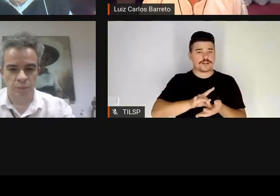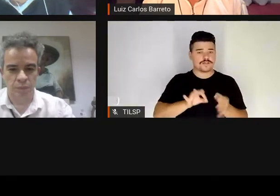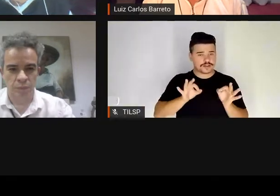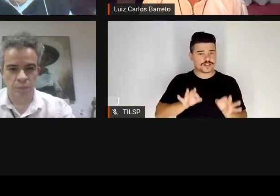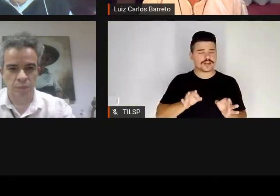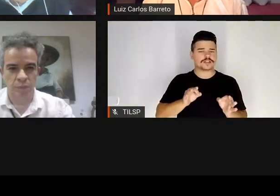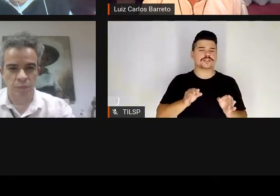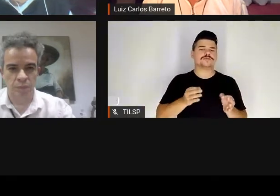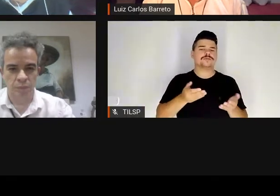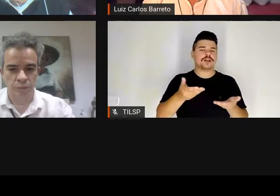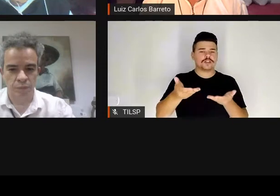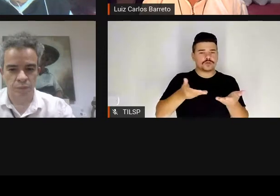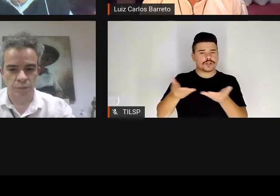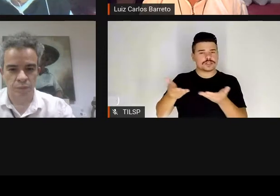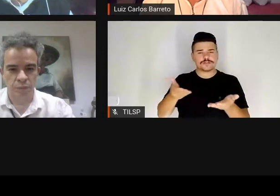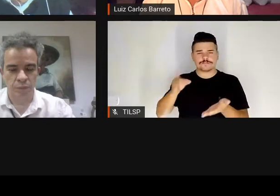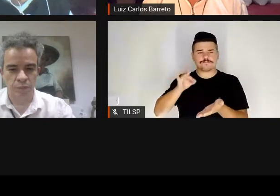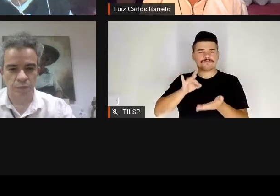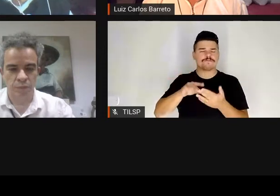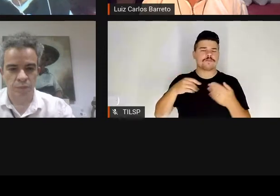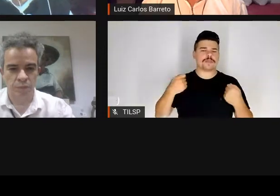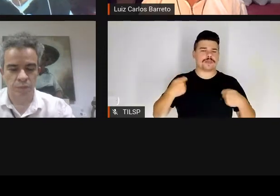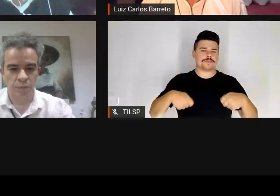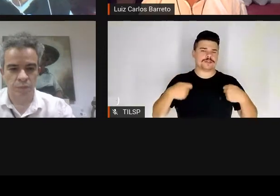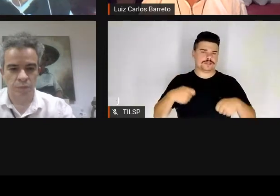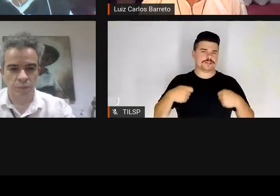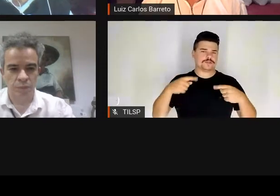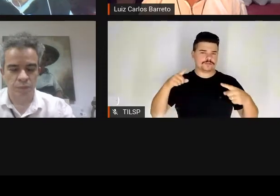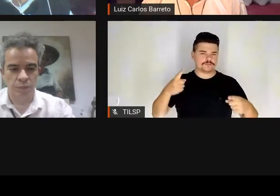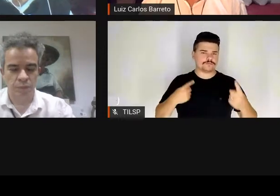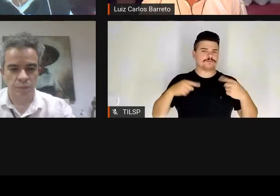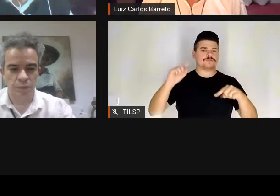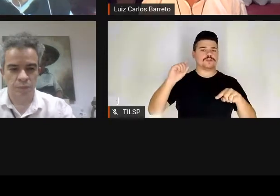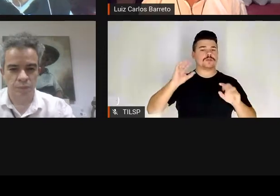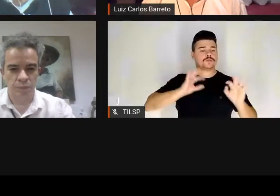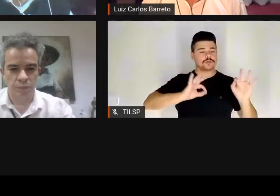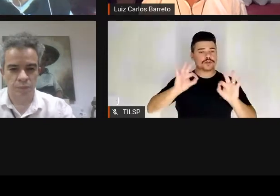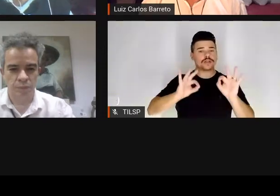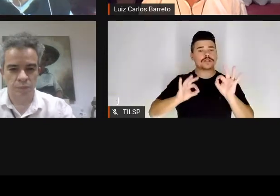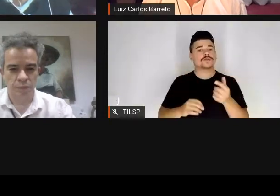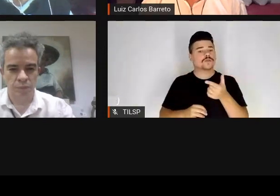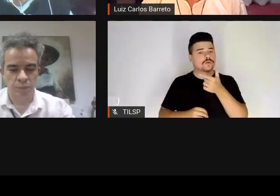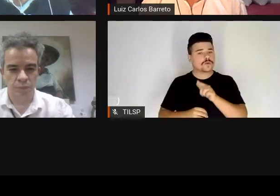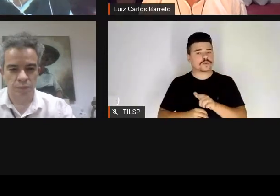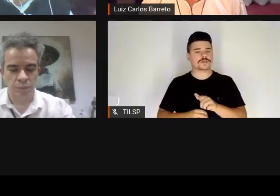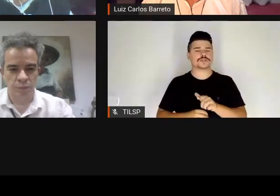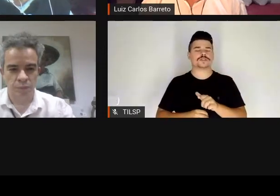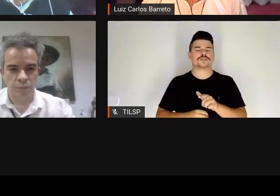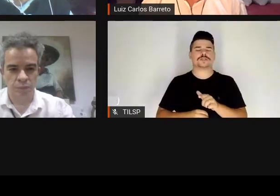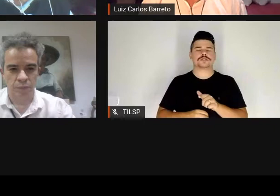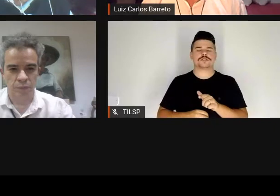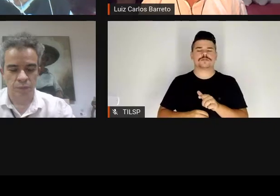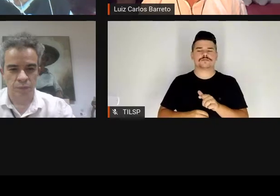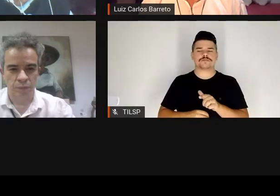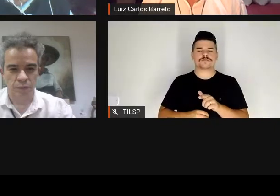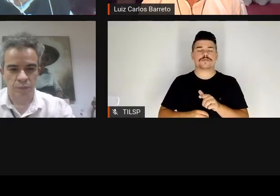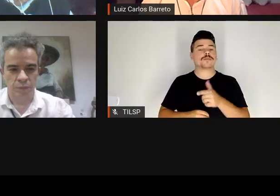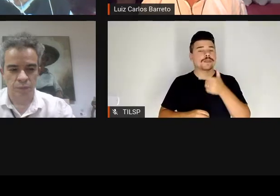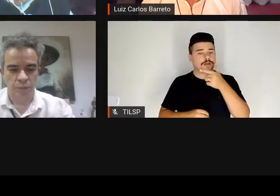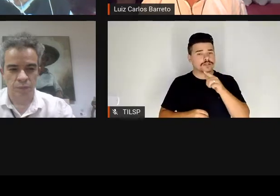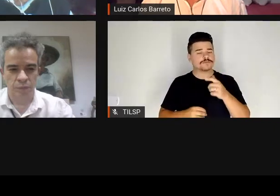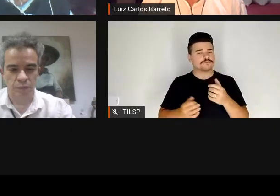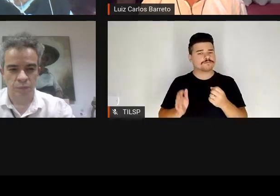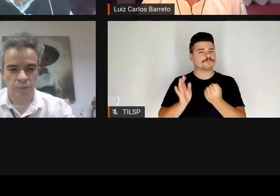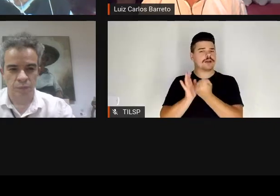articulação absolutamente necessária, né, para que esse projeto tivesse o significado,